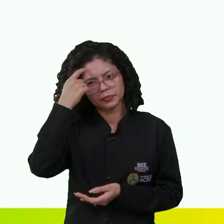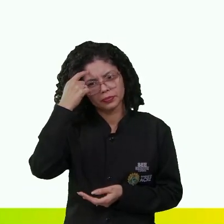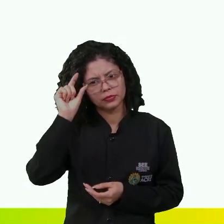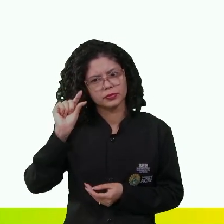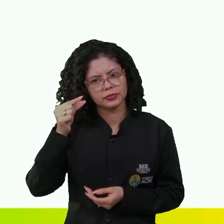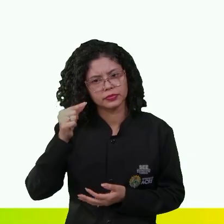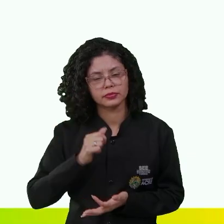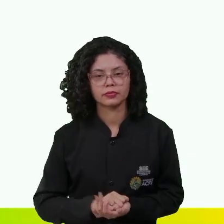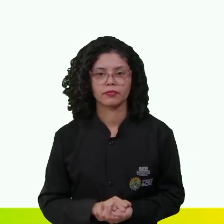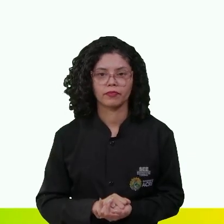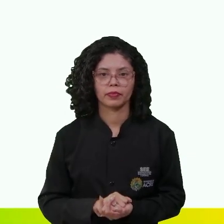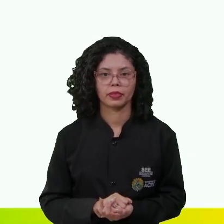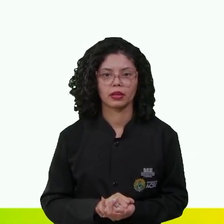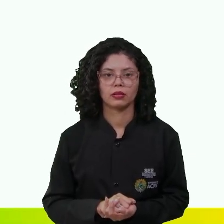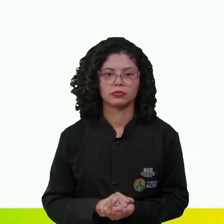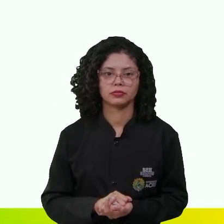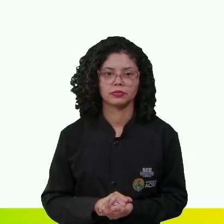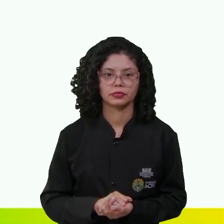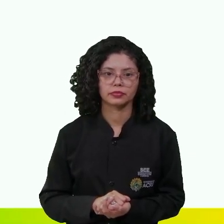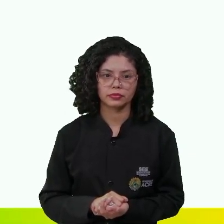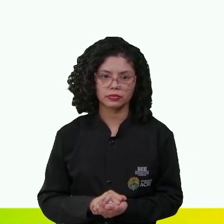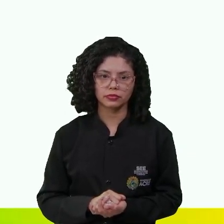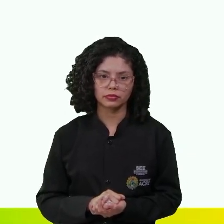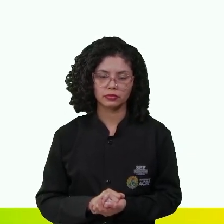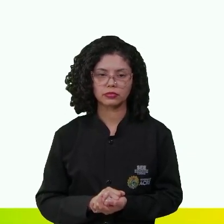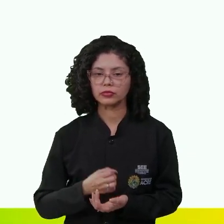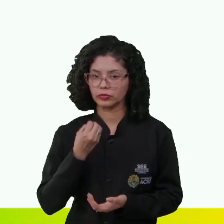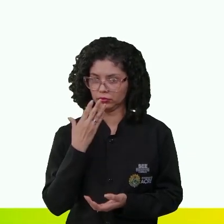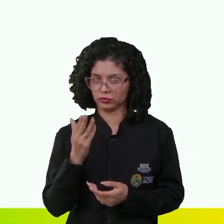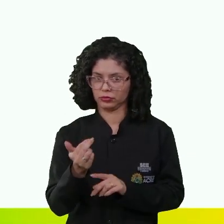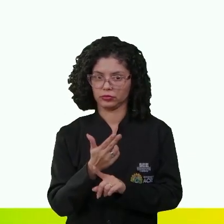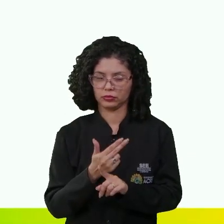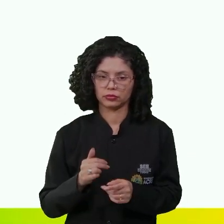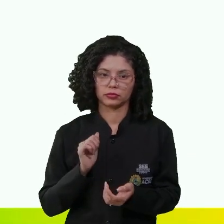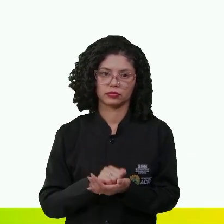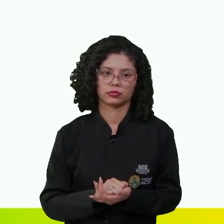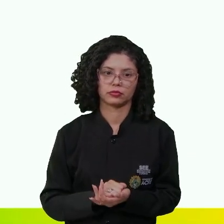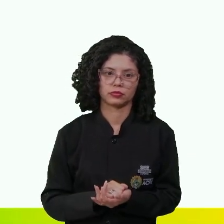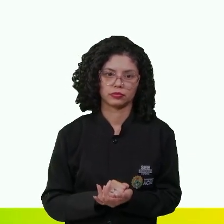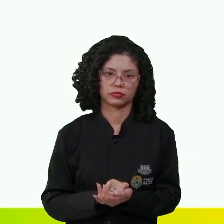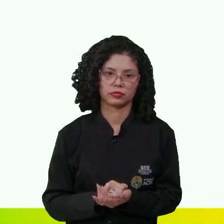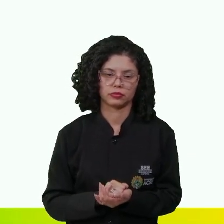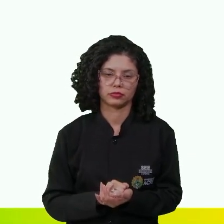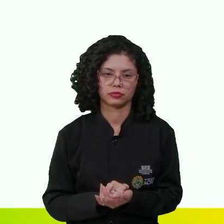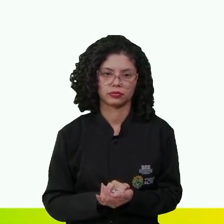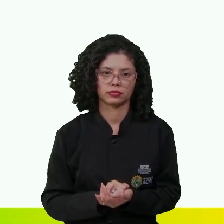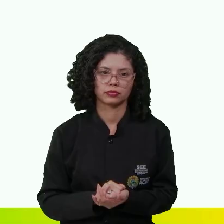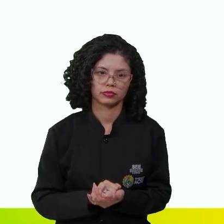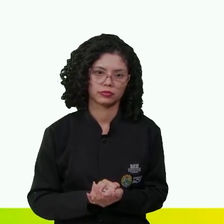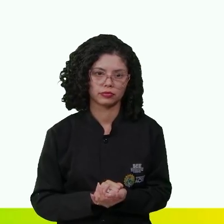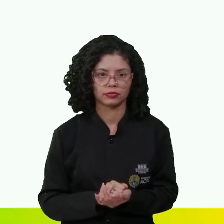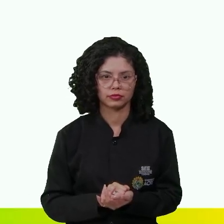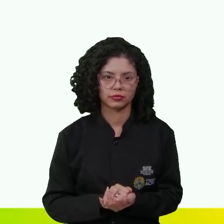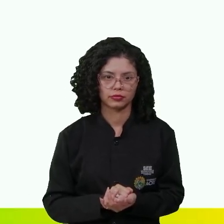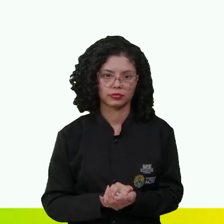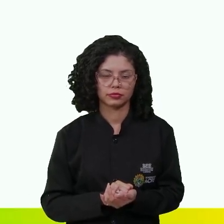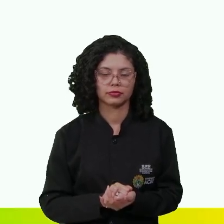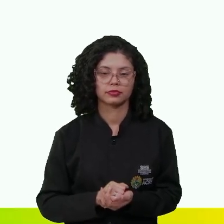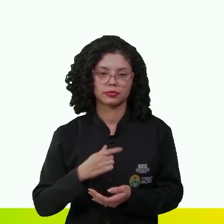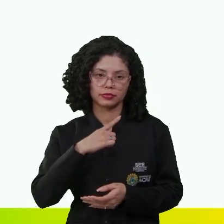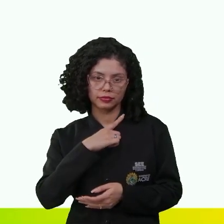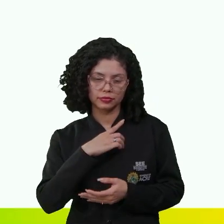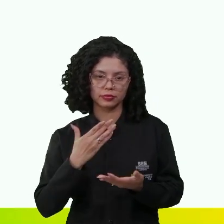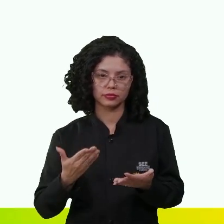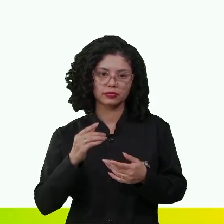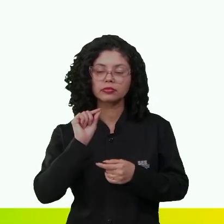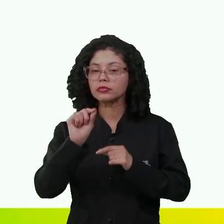um pouquinho. Vamos lá. Não sou muito bom em desenho, mas vamos supor que tem um prédio aqui, ele está meio torto, está parecendo a Torre de Pisa, mas